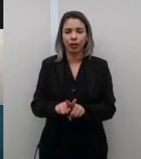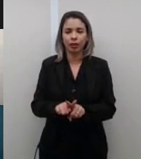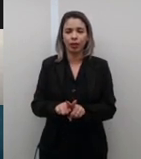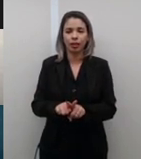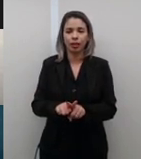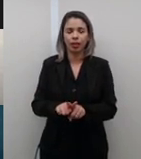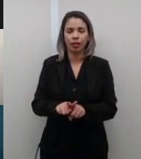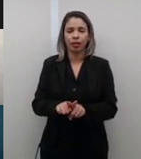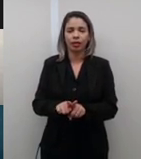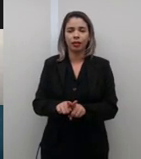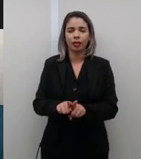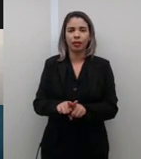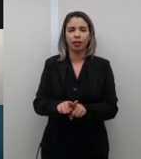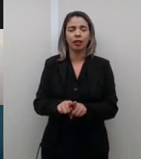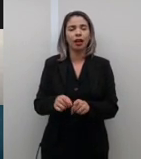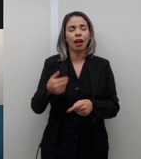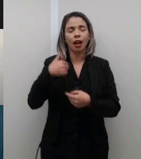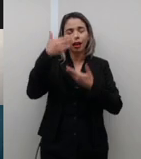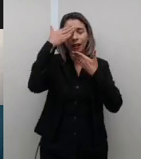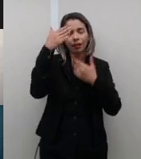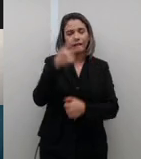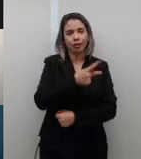agradeço. Presidente,